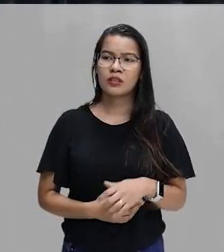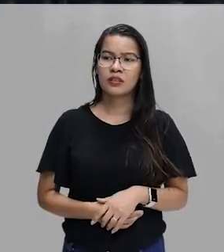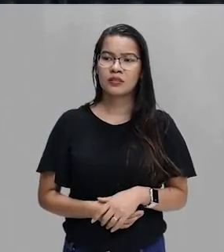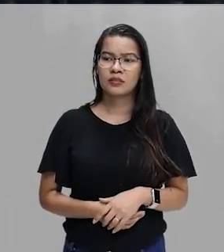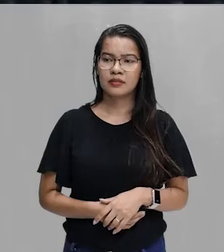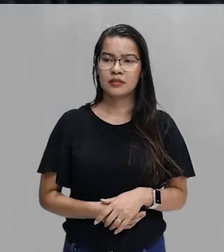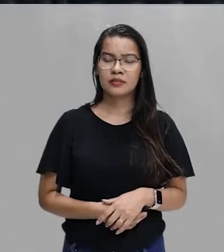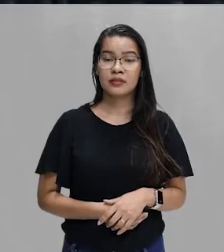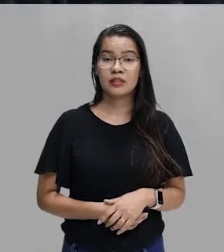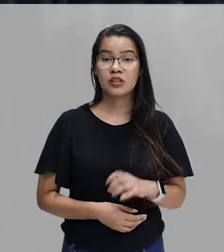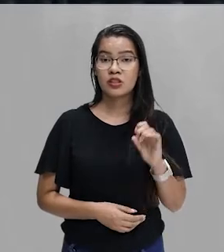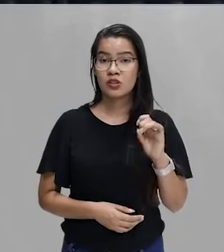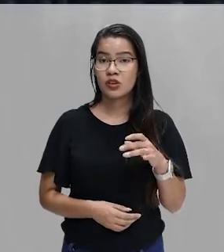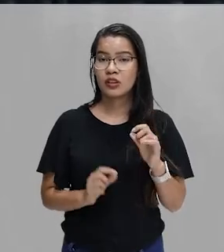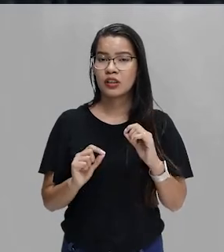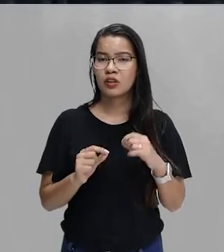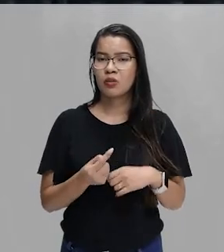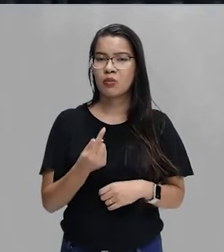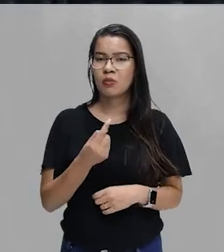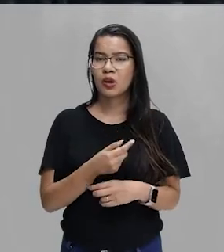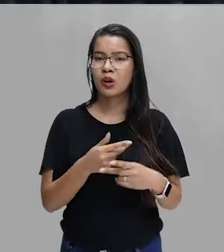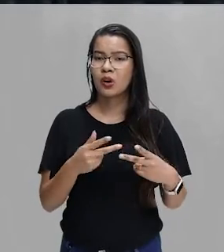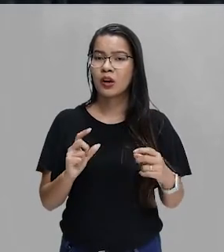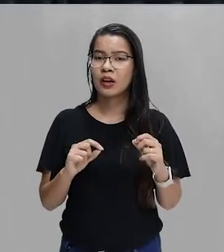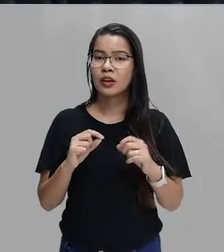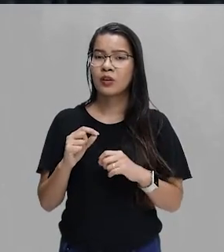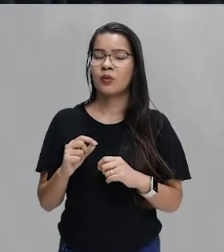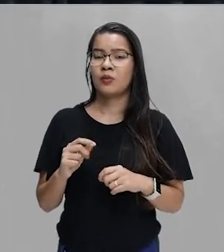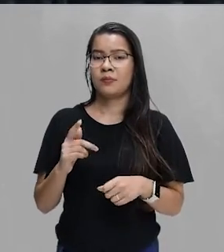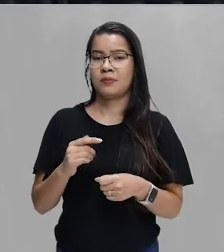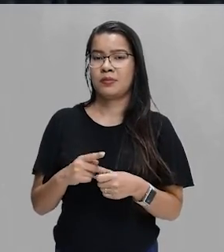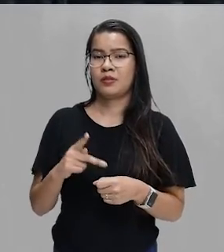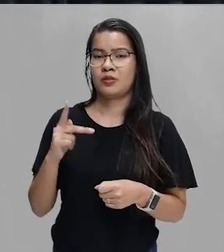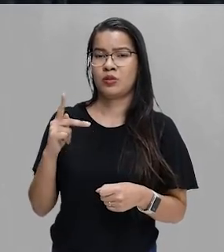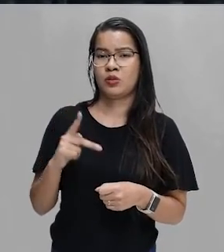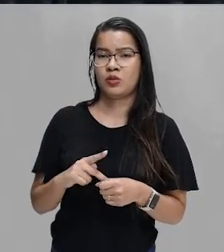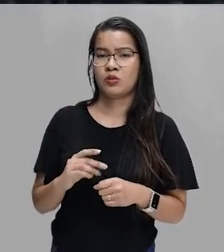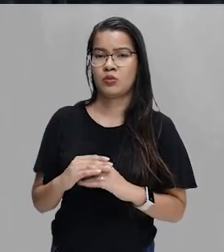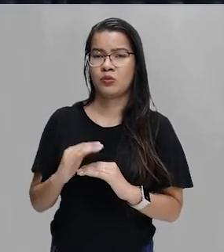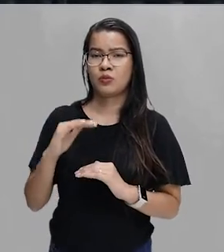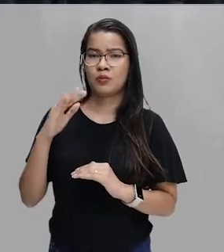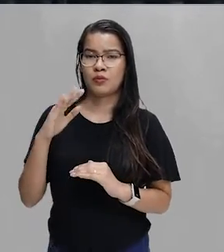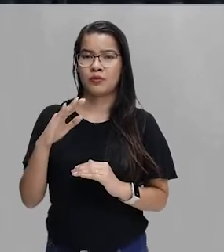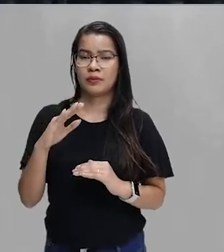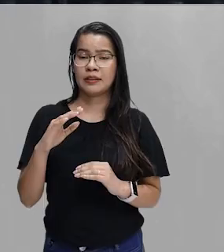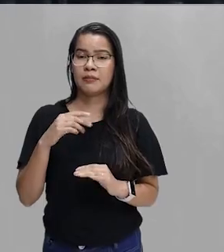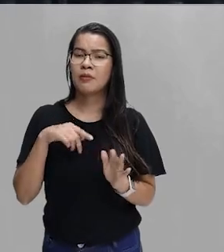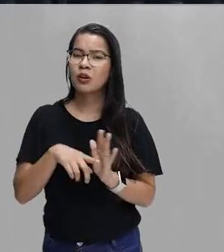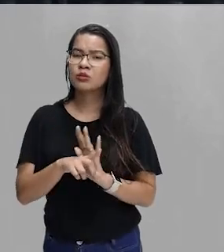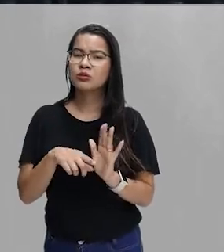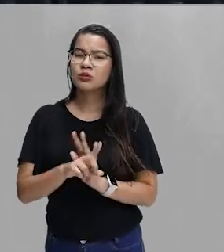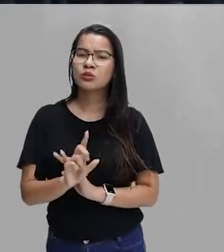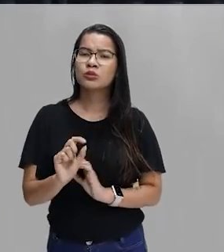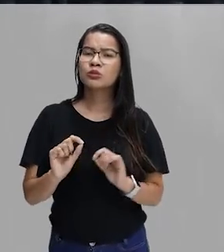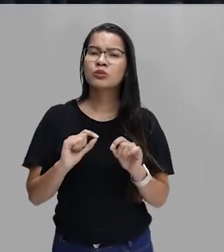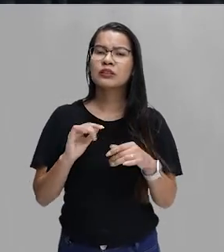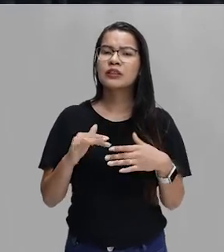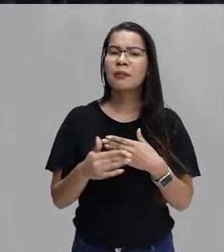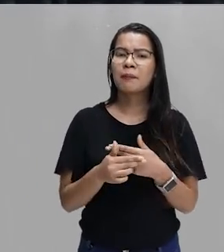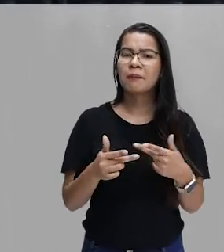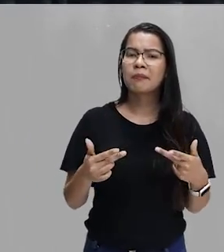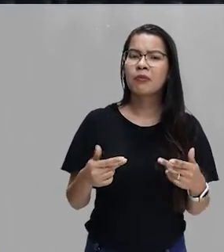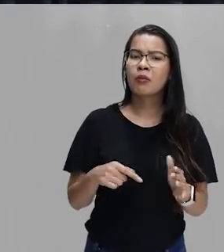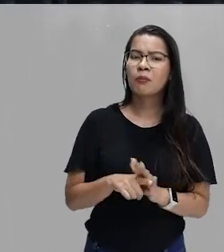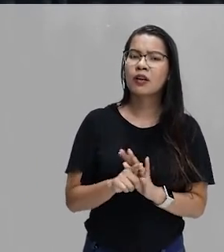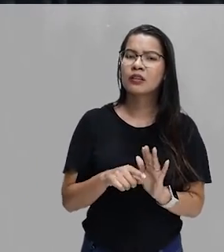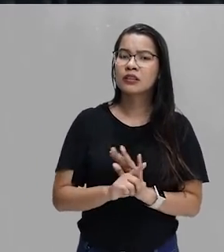foi decidida. Só que esse alguma coisa é que o petróleo subiria de preço. Perguntou-se. Alguma coisa foi perguntada. Então, o